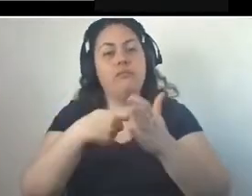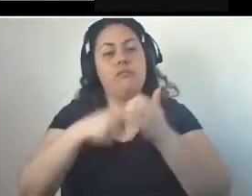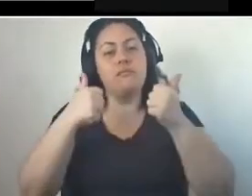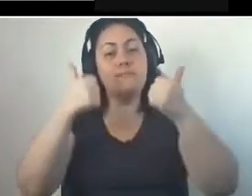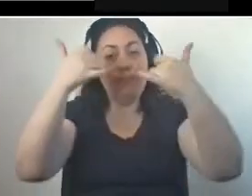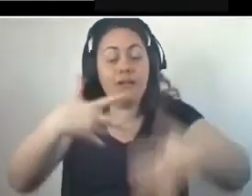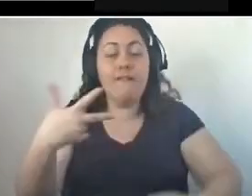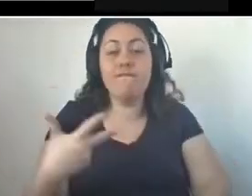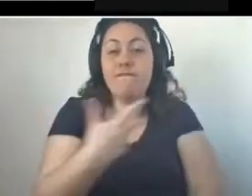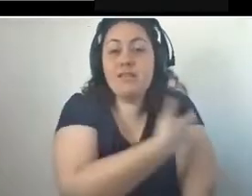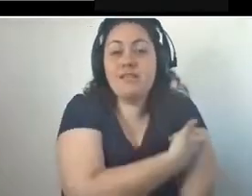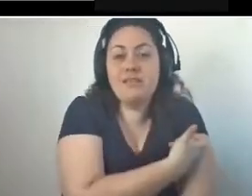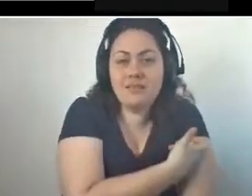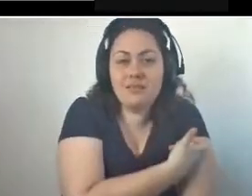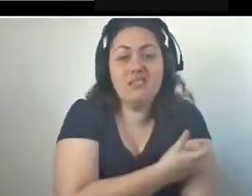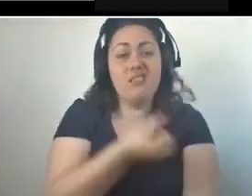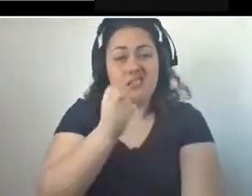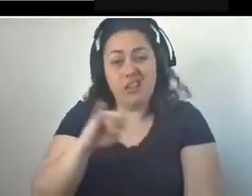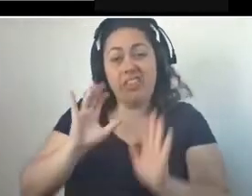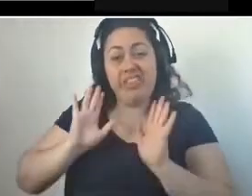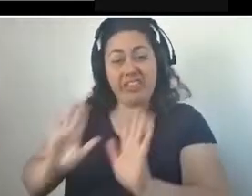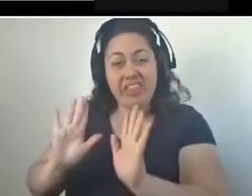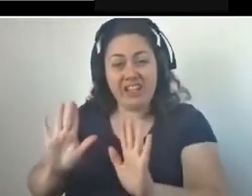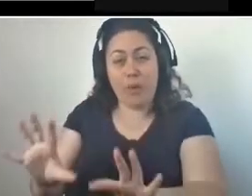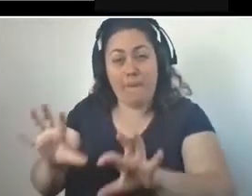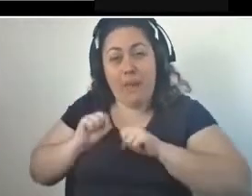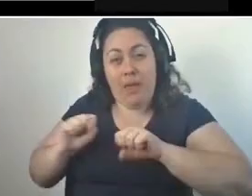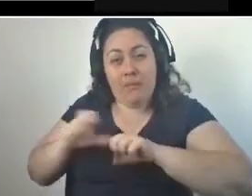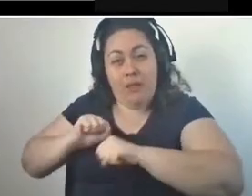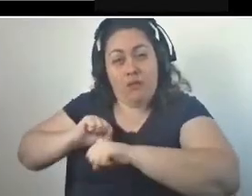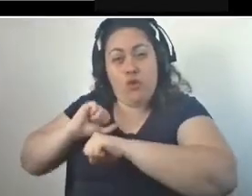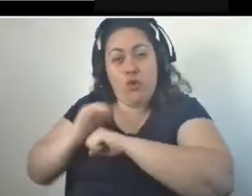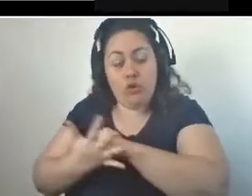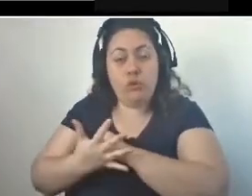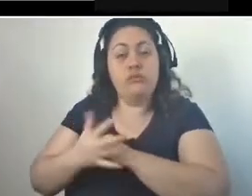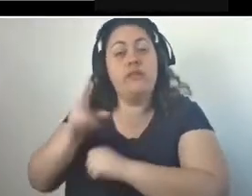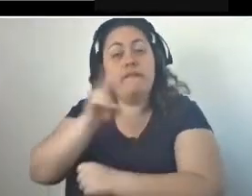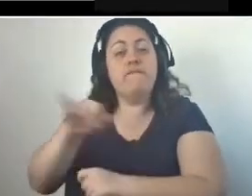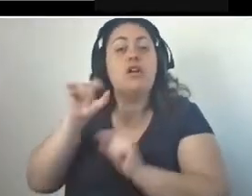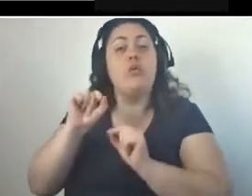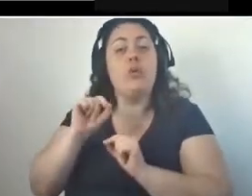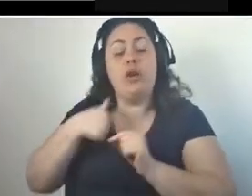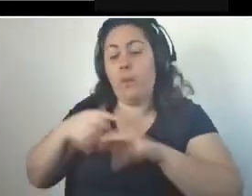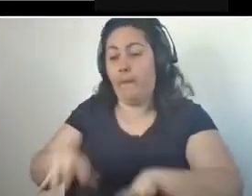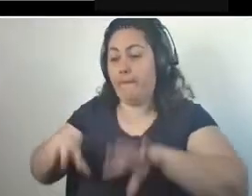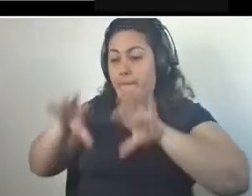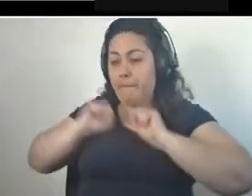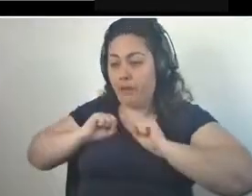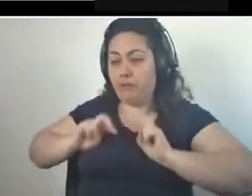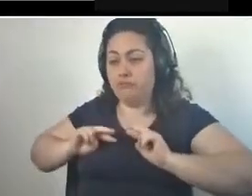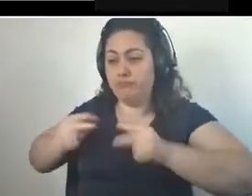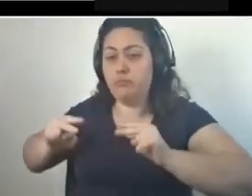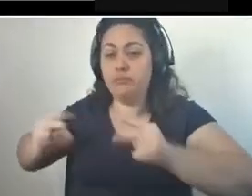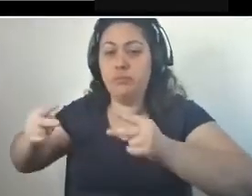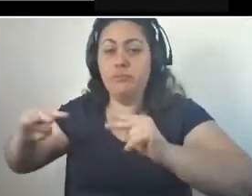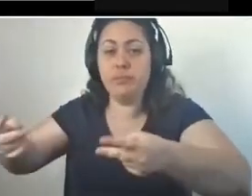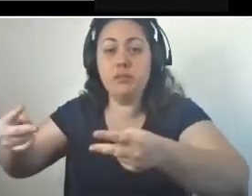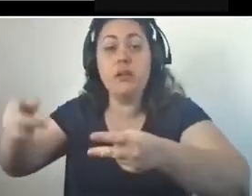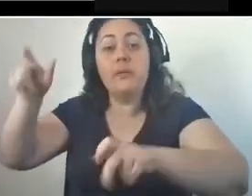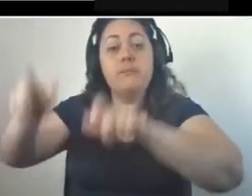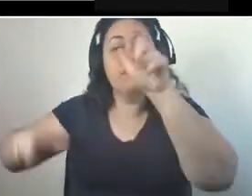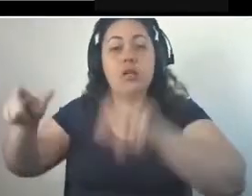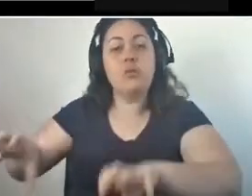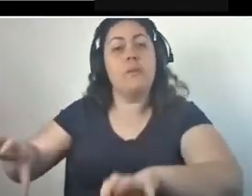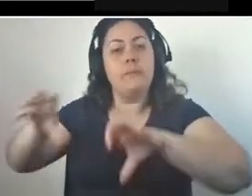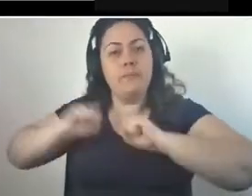se infectando com o tempo e vão passando para os mais suscetíveis, né? As vacinas não funcionam na pessoa.